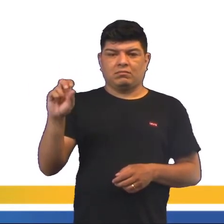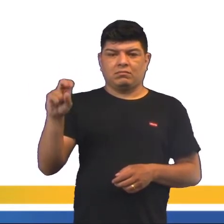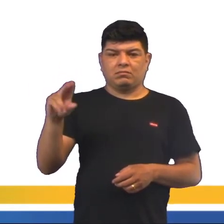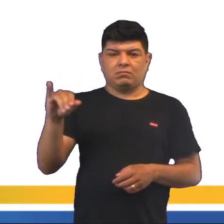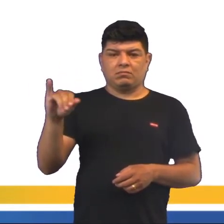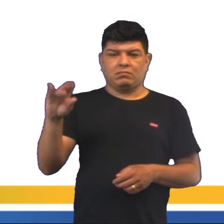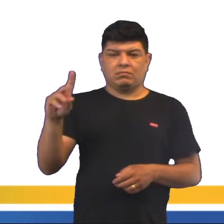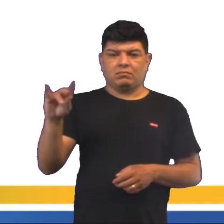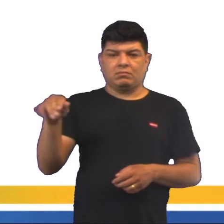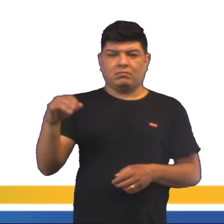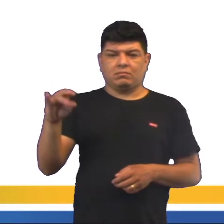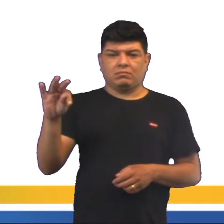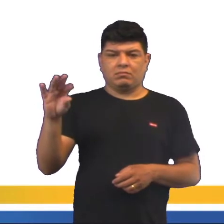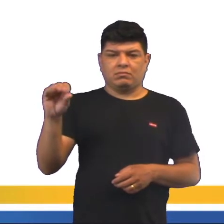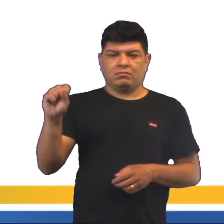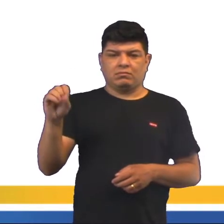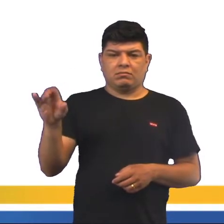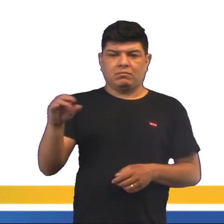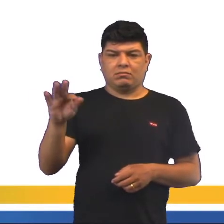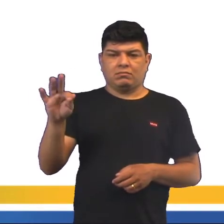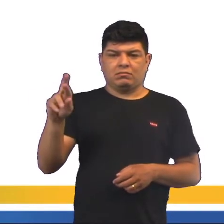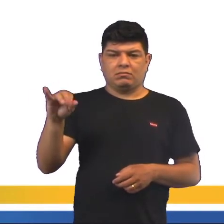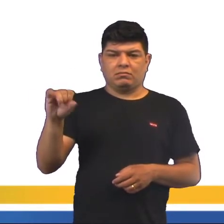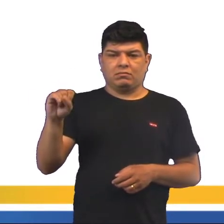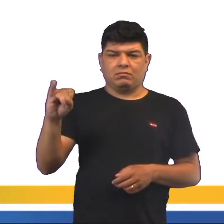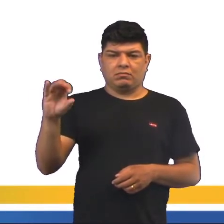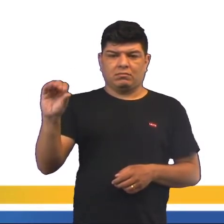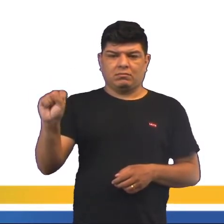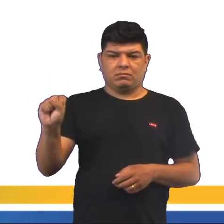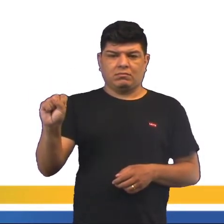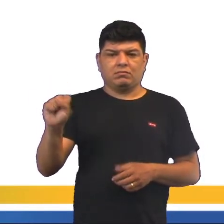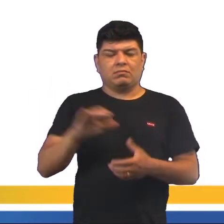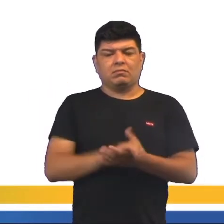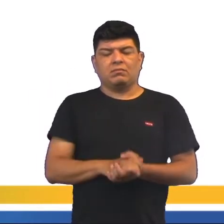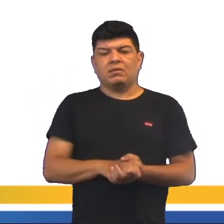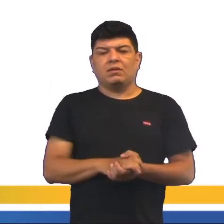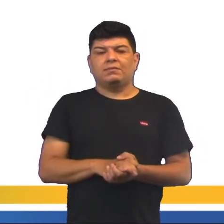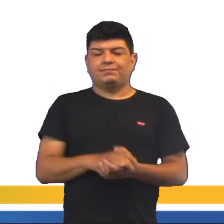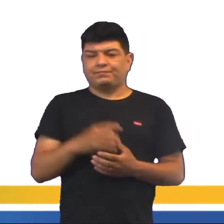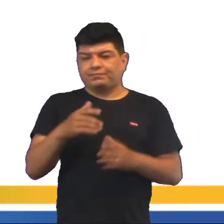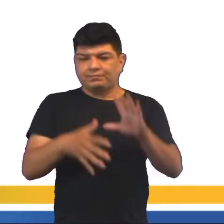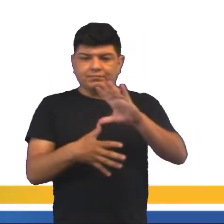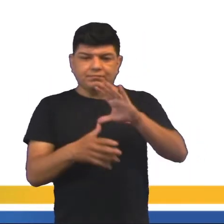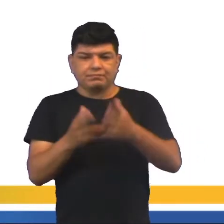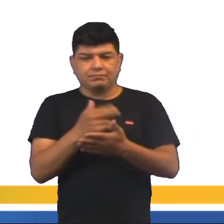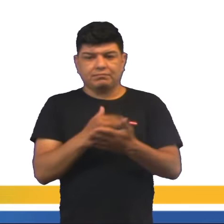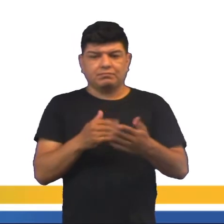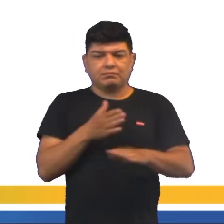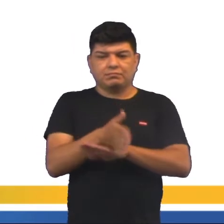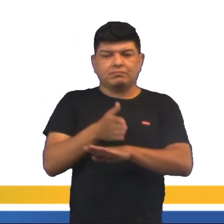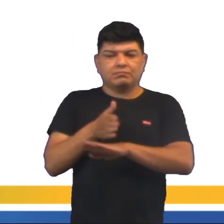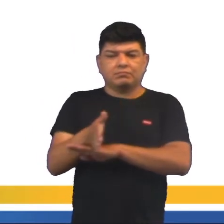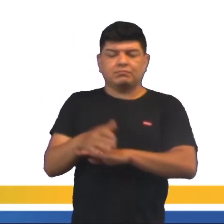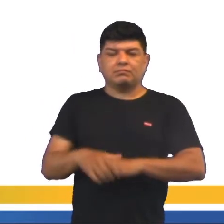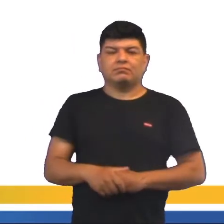jutos e frísios, né? Esse aí é um mapa do século V, que mostra as invasões bárbaras.